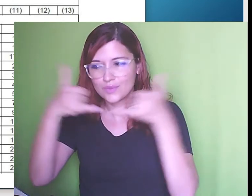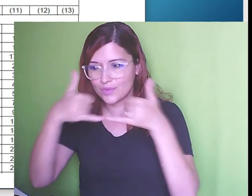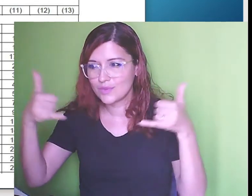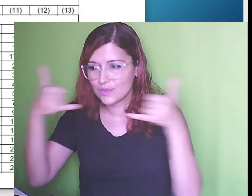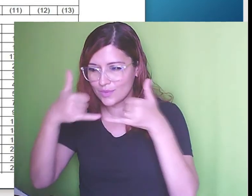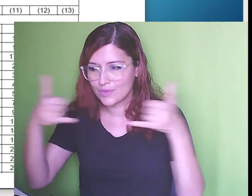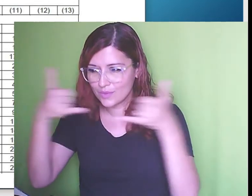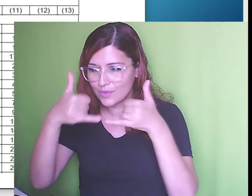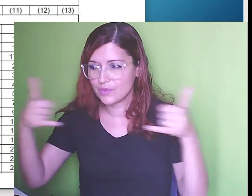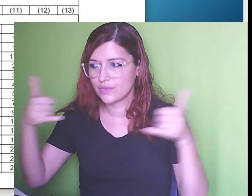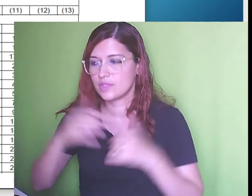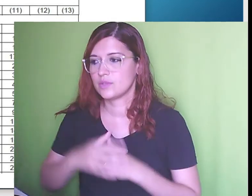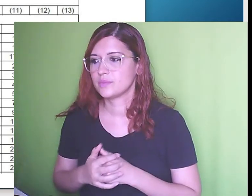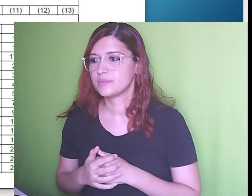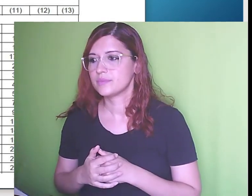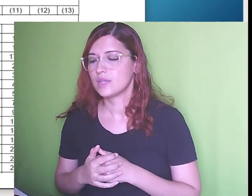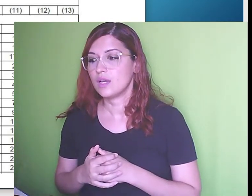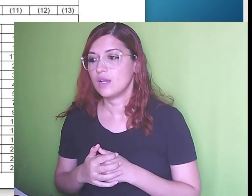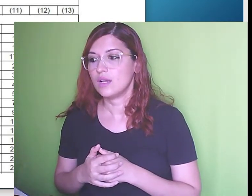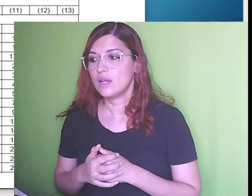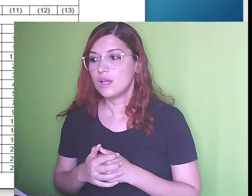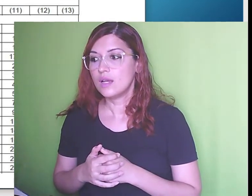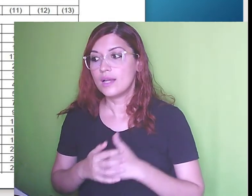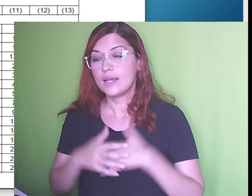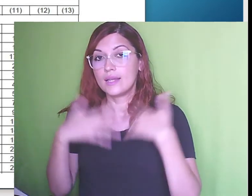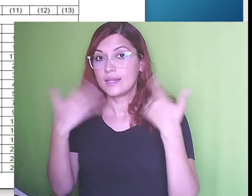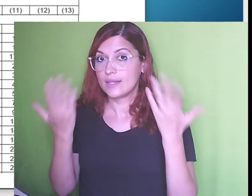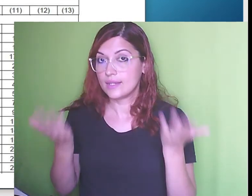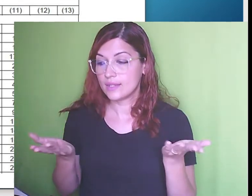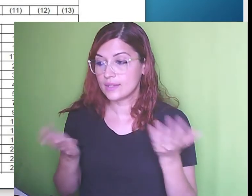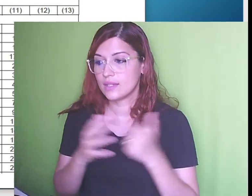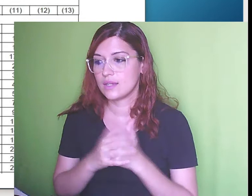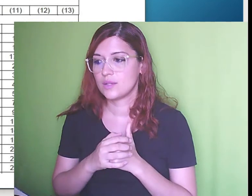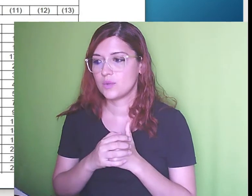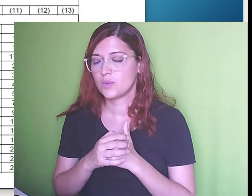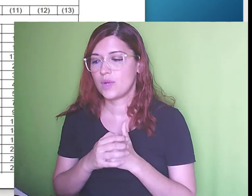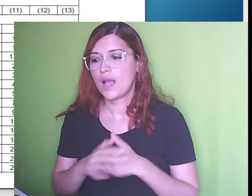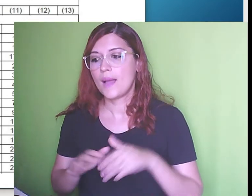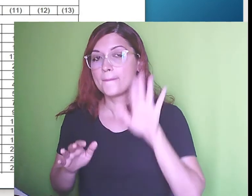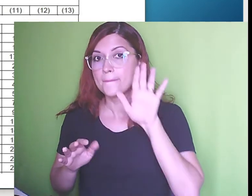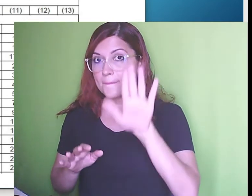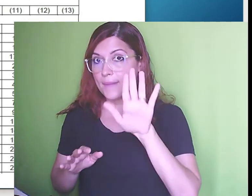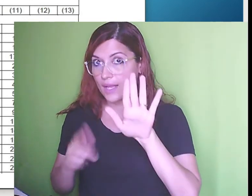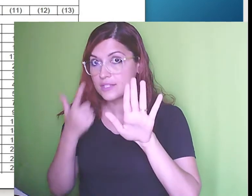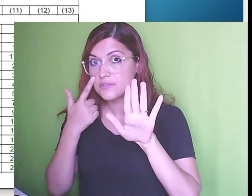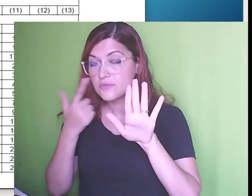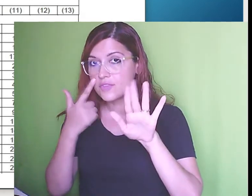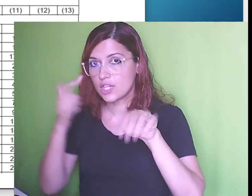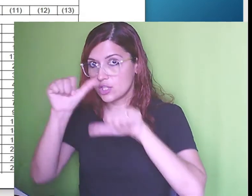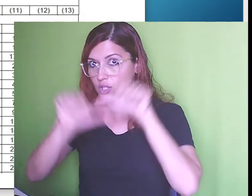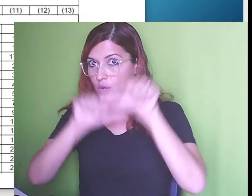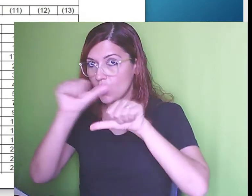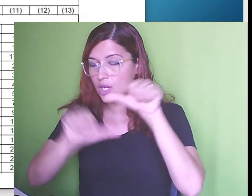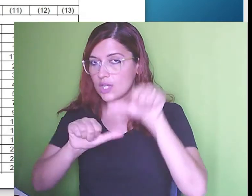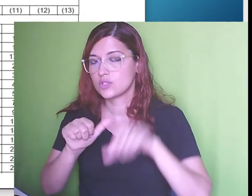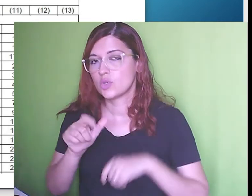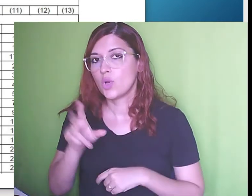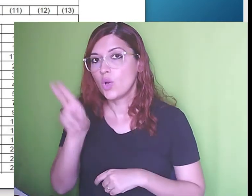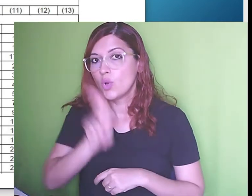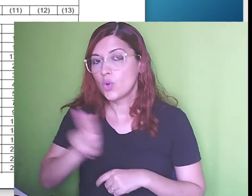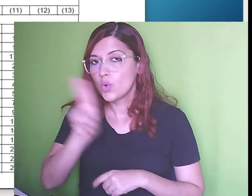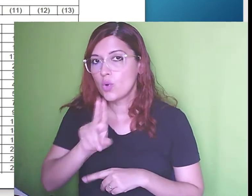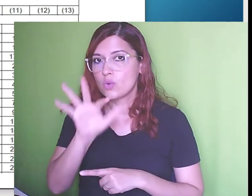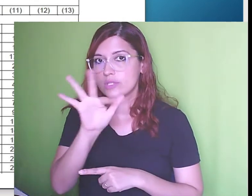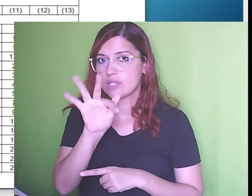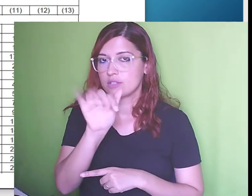aí, eu vou